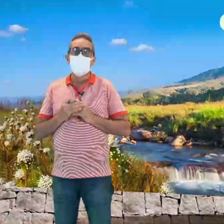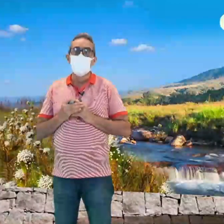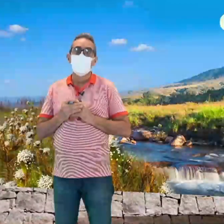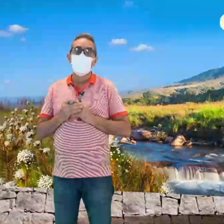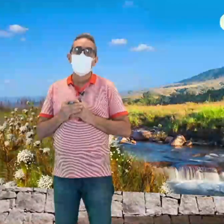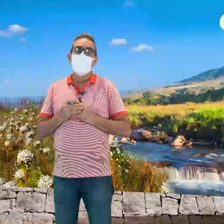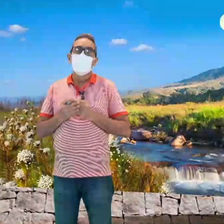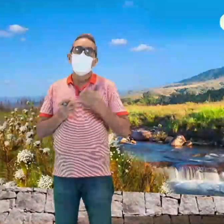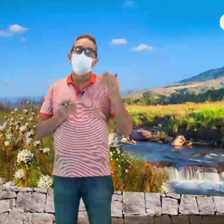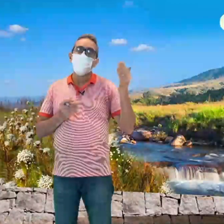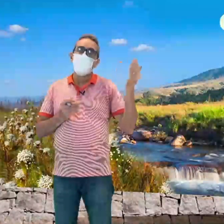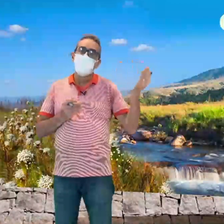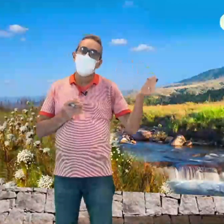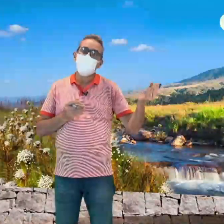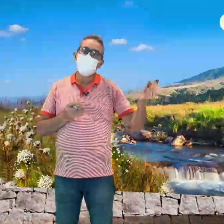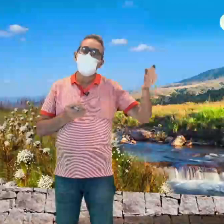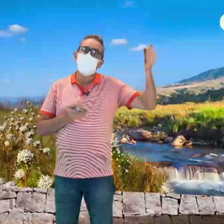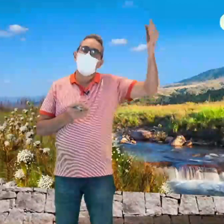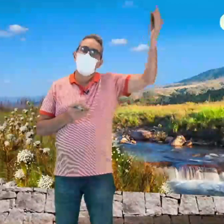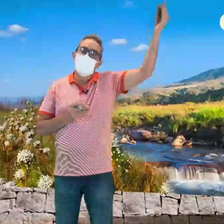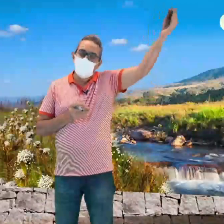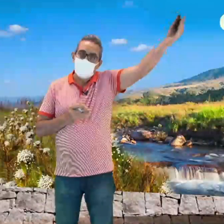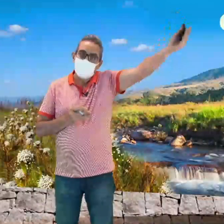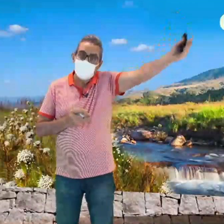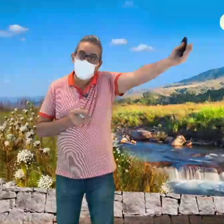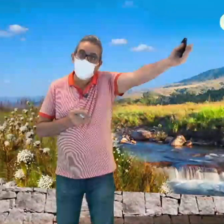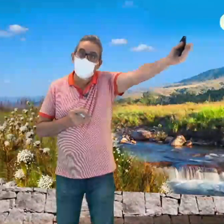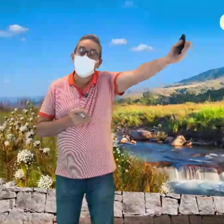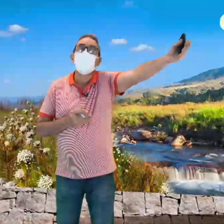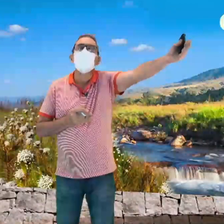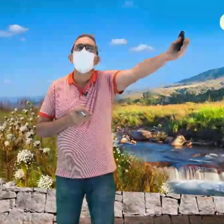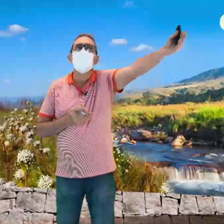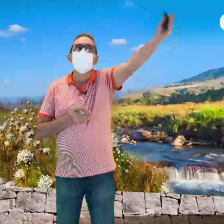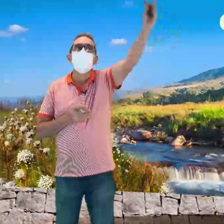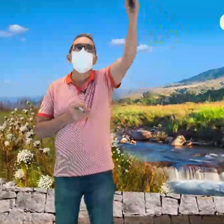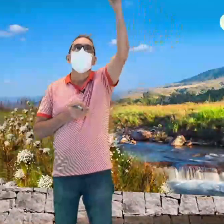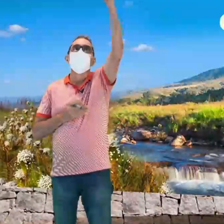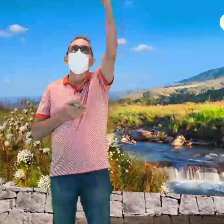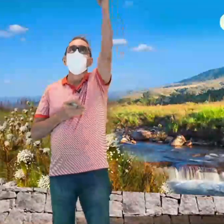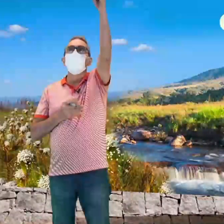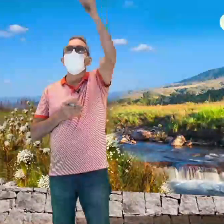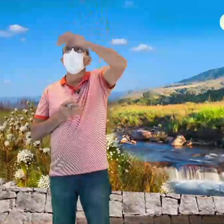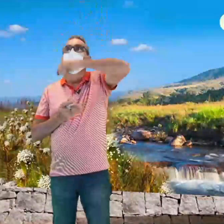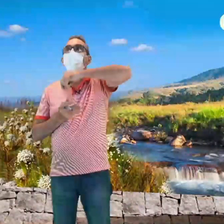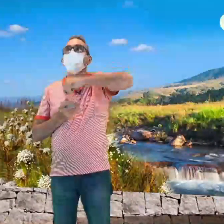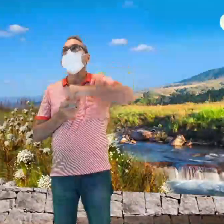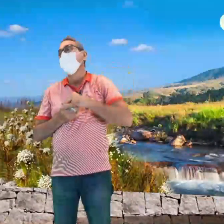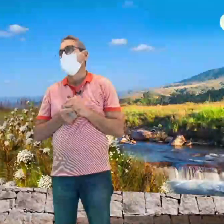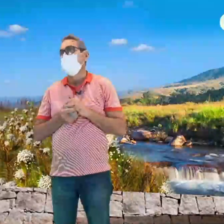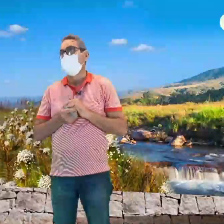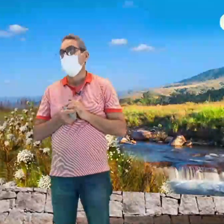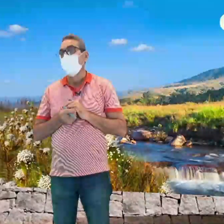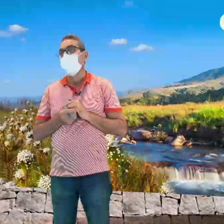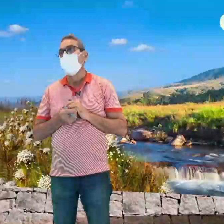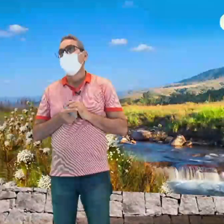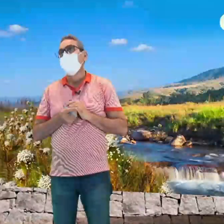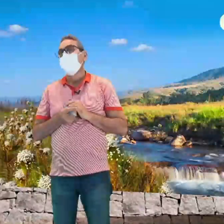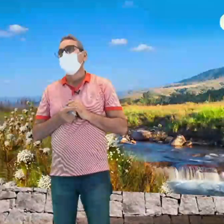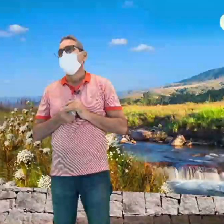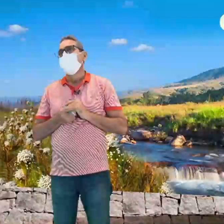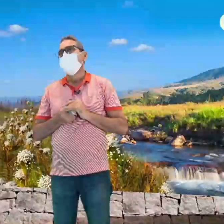é o que ocorreu muitas vezes. Até em 1918, há 100 anos